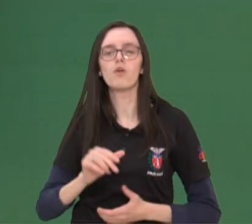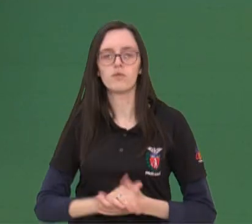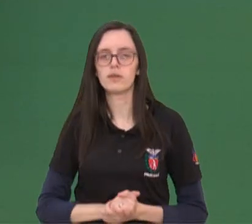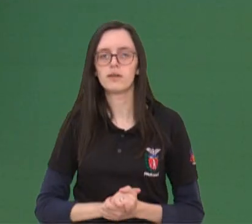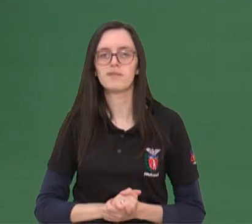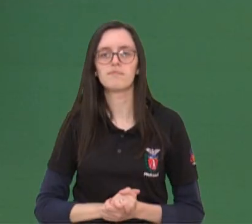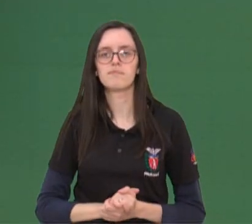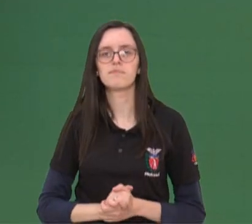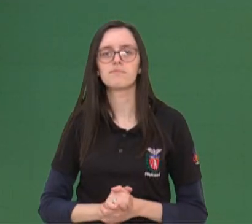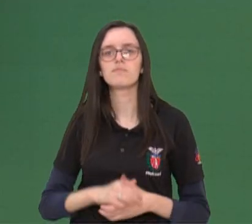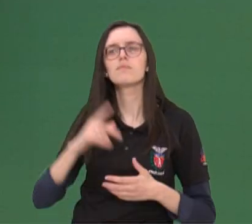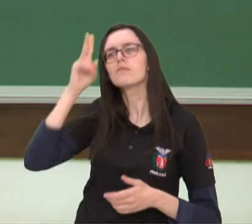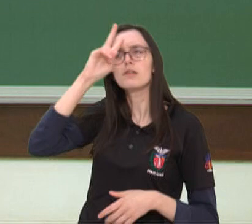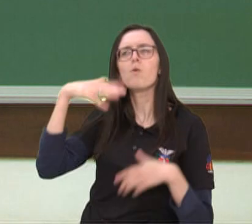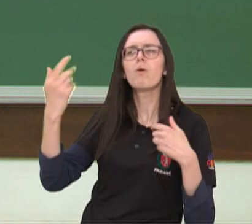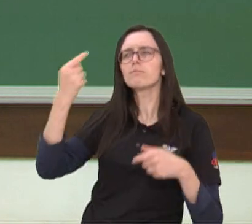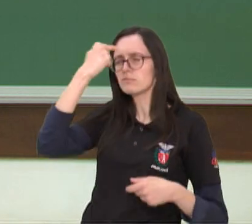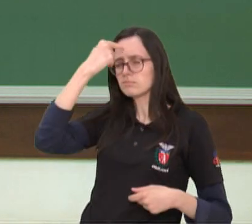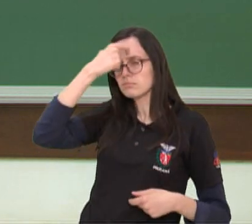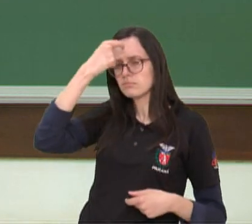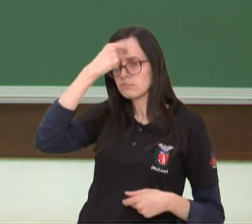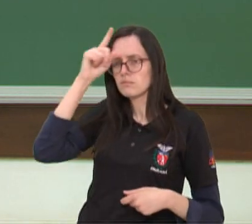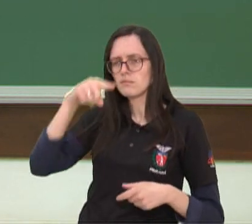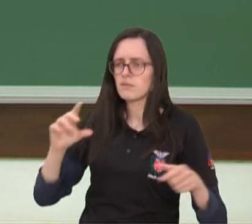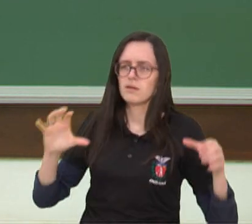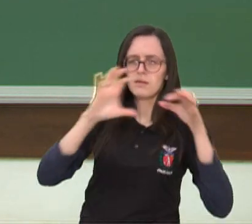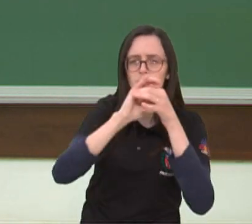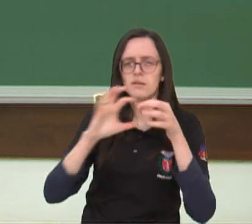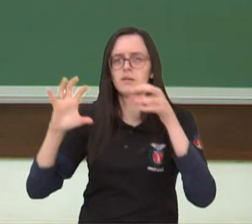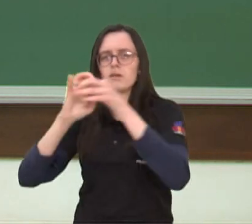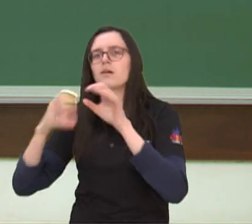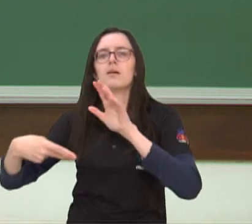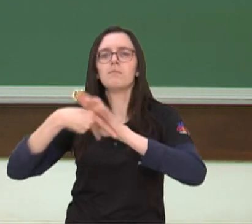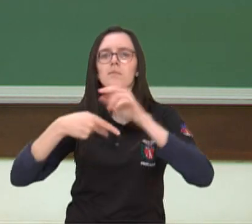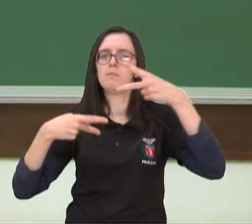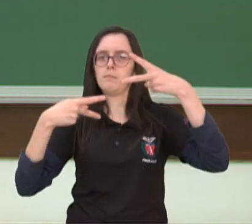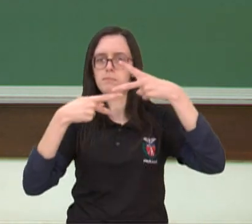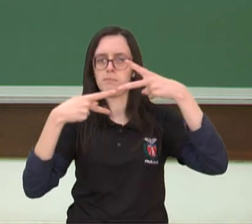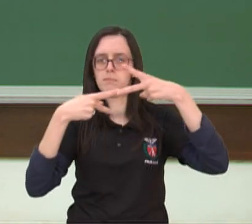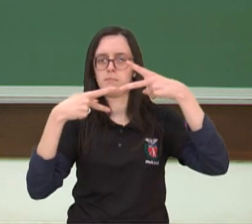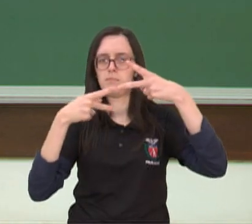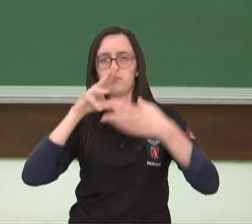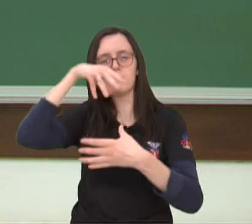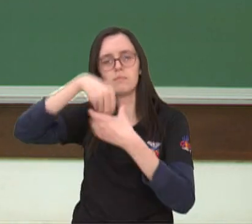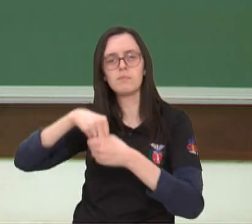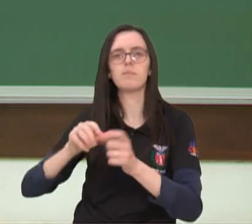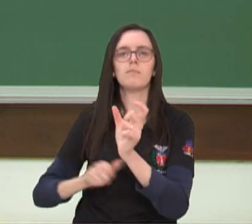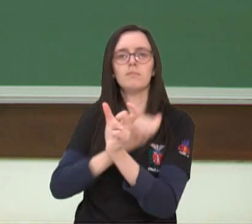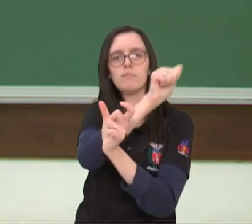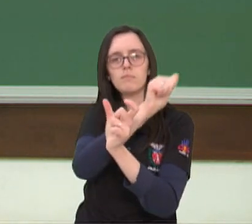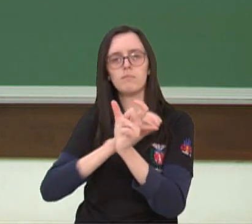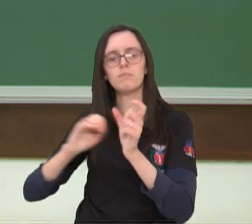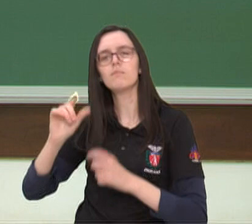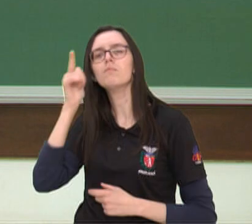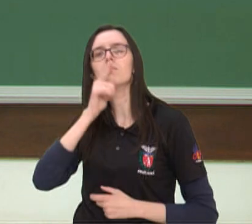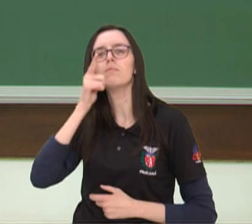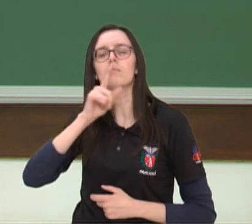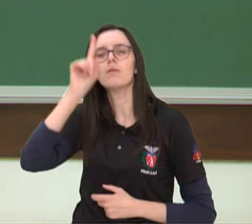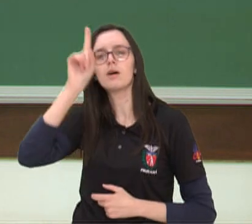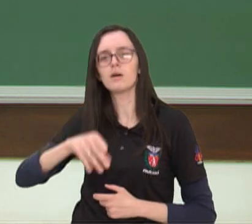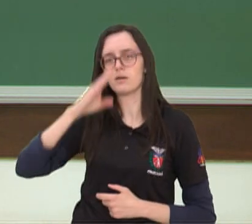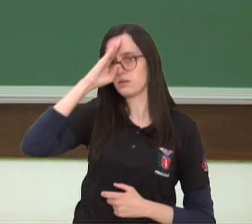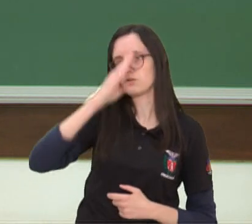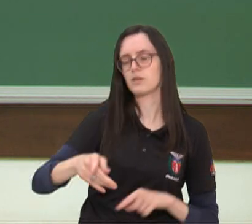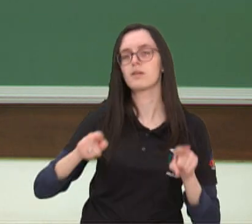na cabeça dessa junção de preposição com artigo para formar definido